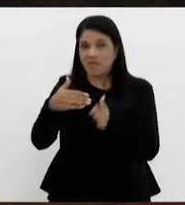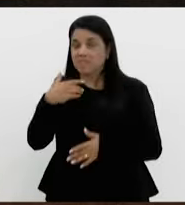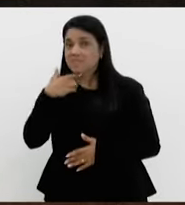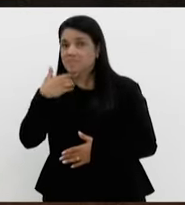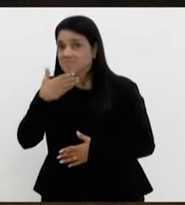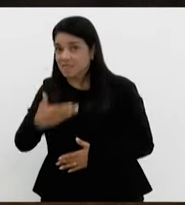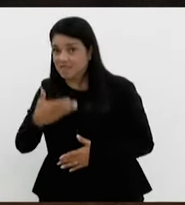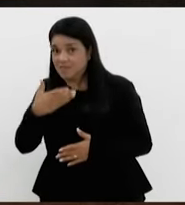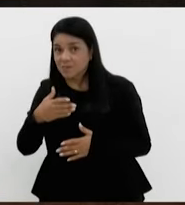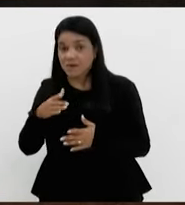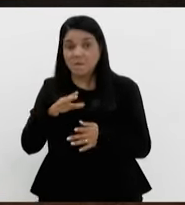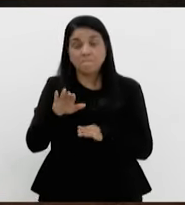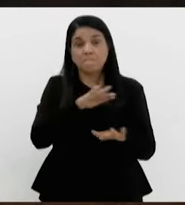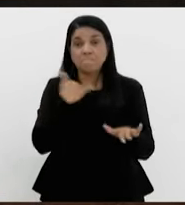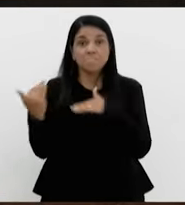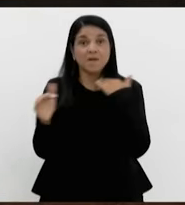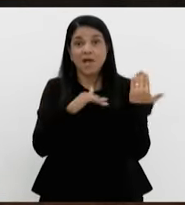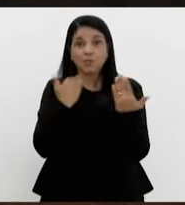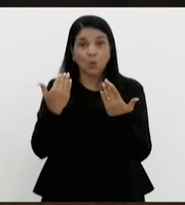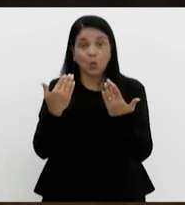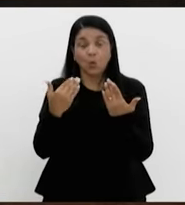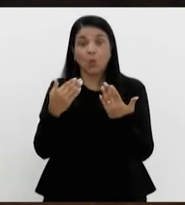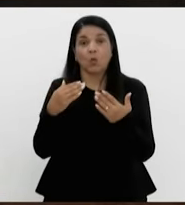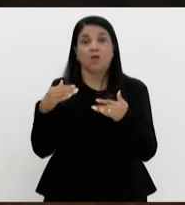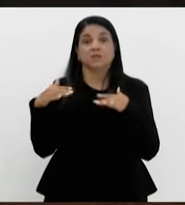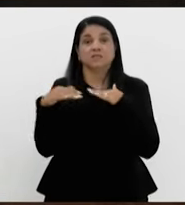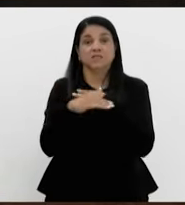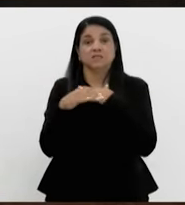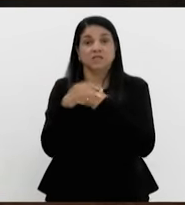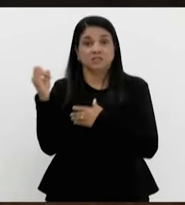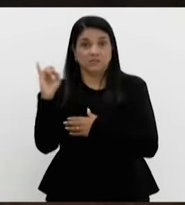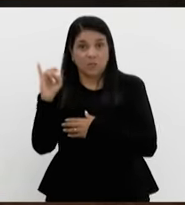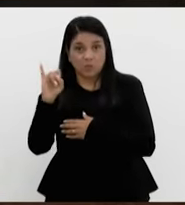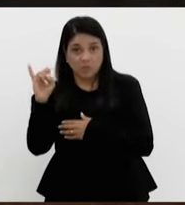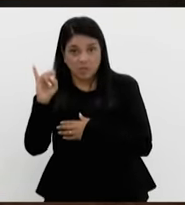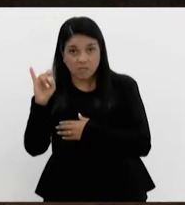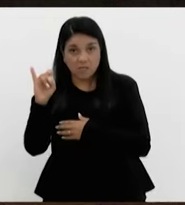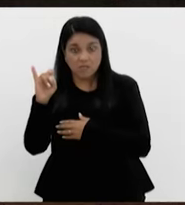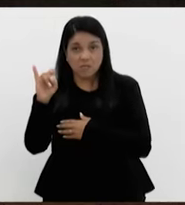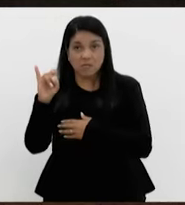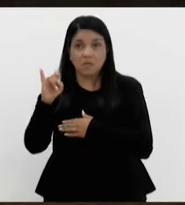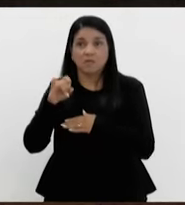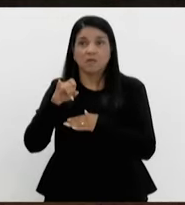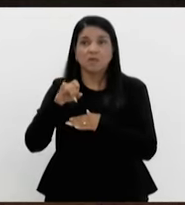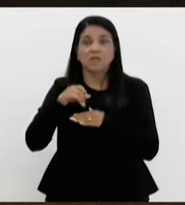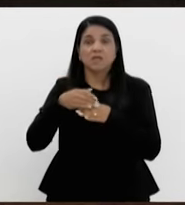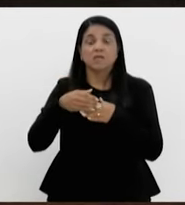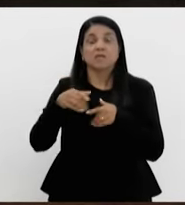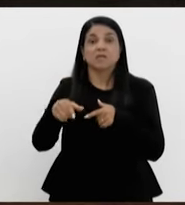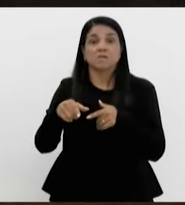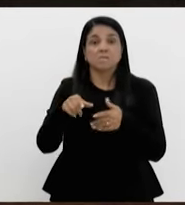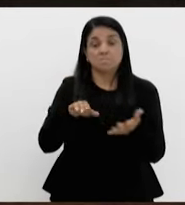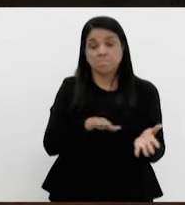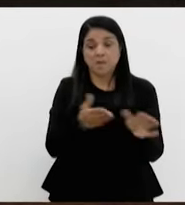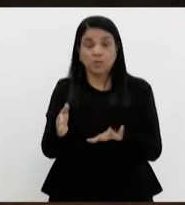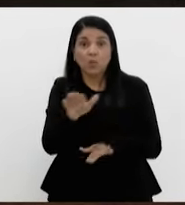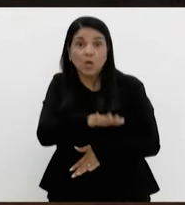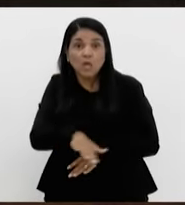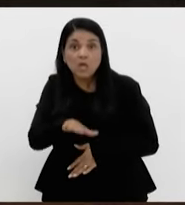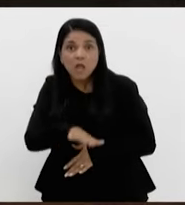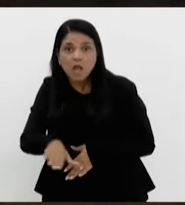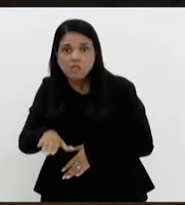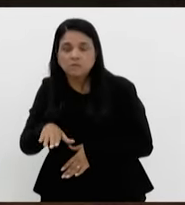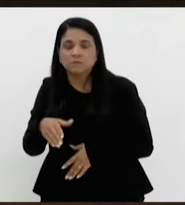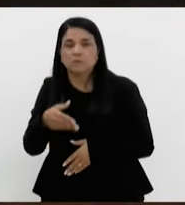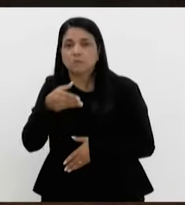no município de Itaboraí, professor Josemar. E depois de matar essas crianças, ele bebia o sangue dessas